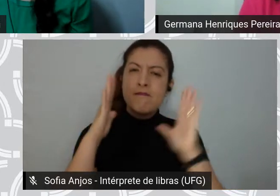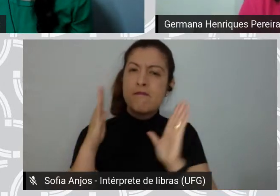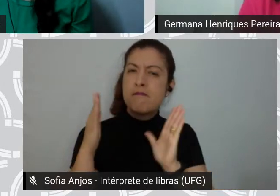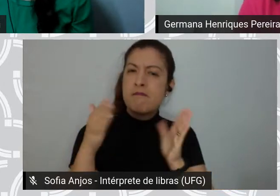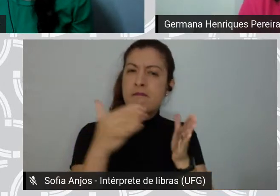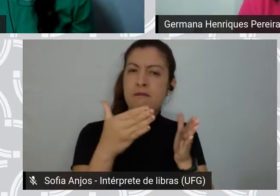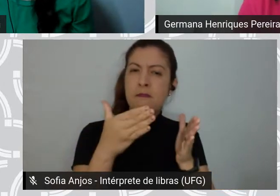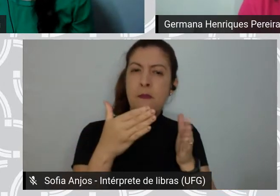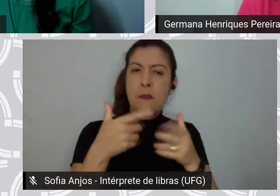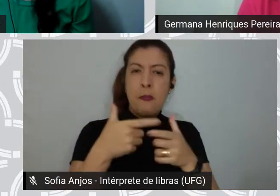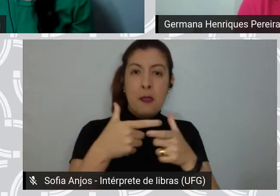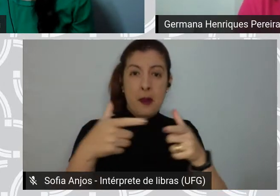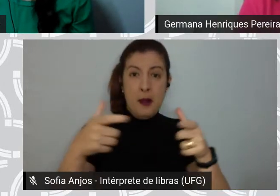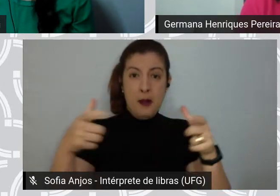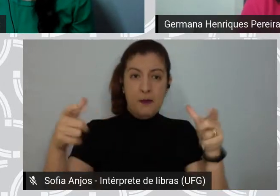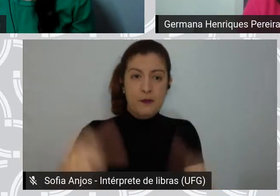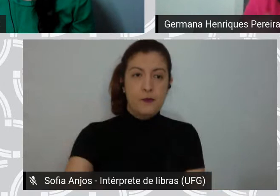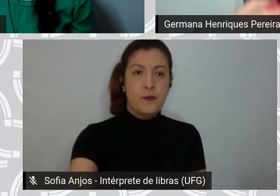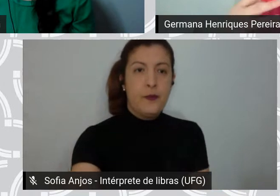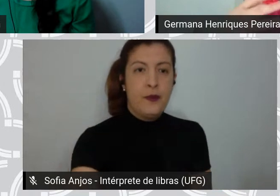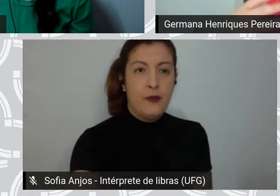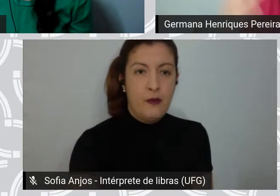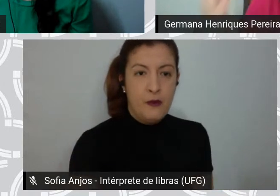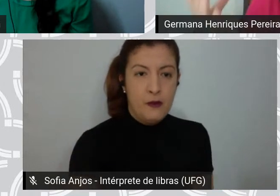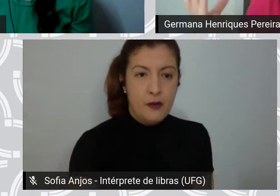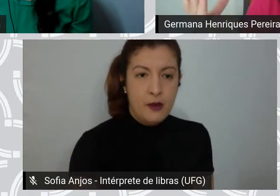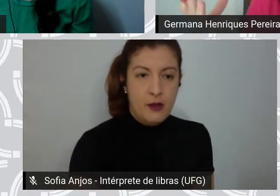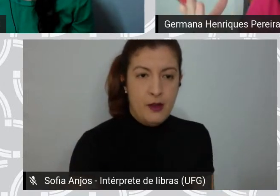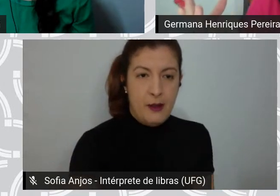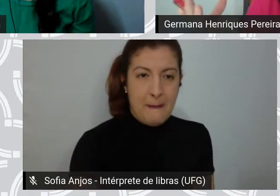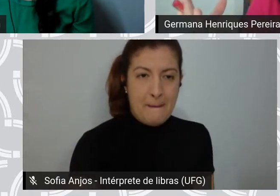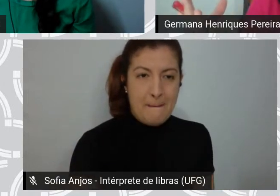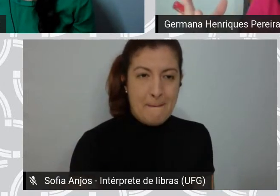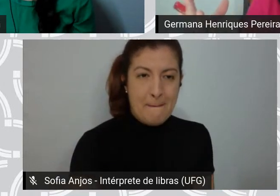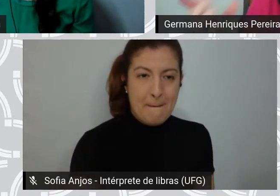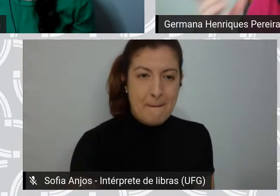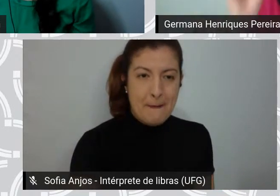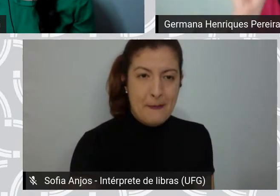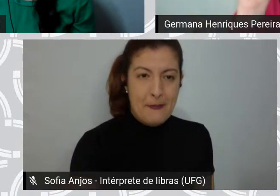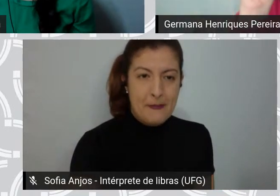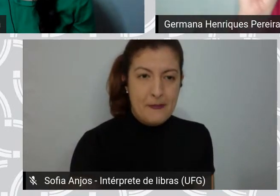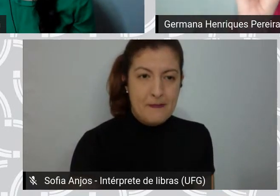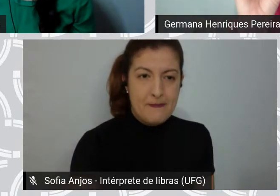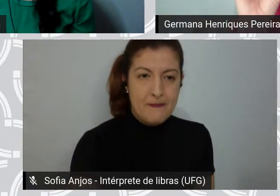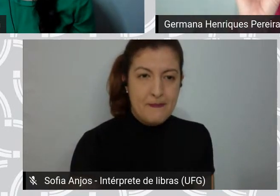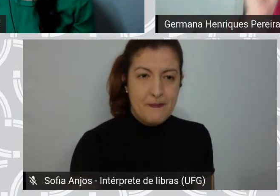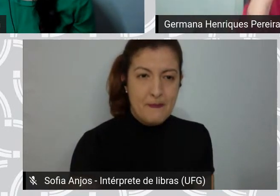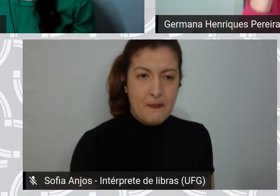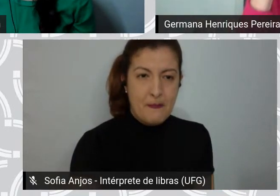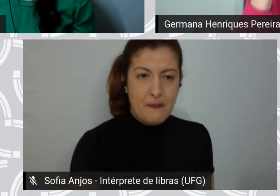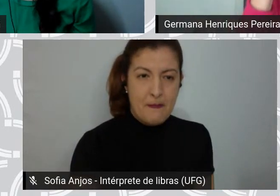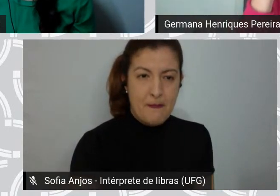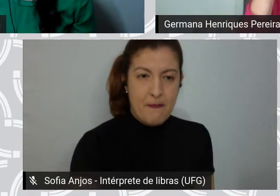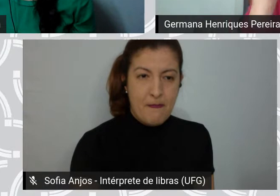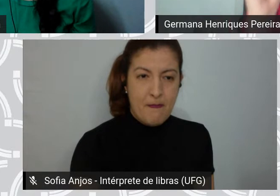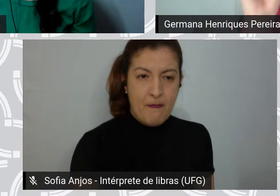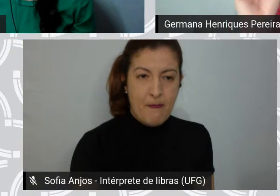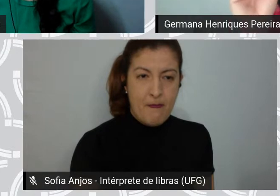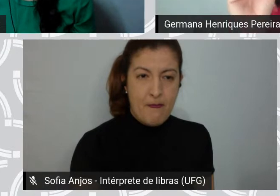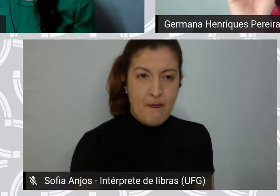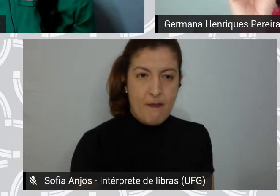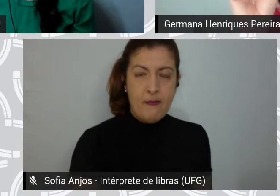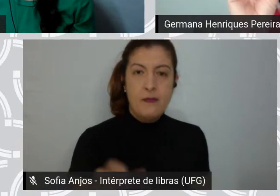amplitude com relação a questão. É como uma ampliação de um ponto de vista, né? Em vez de ele estar centrado em